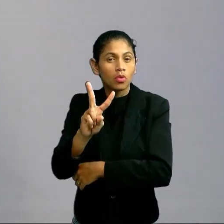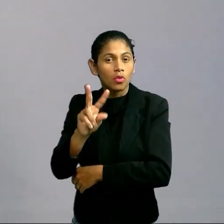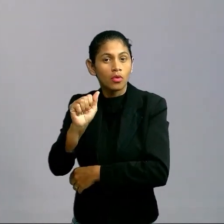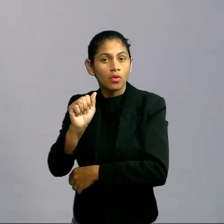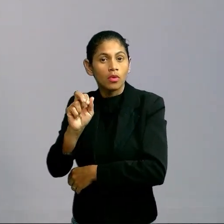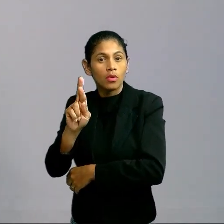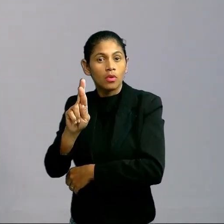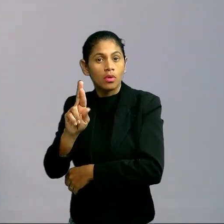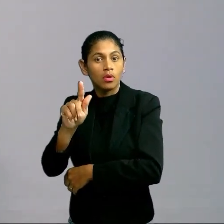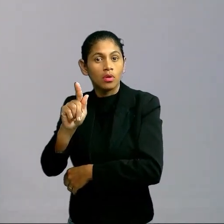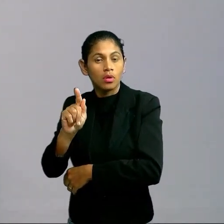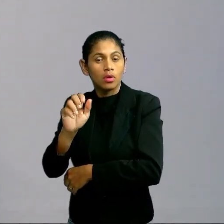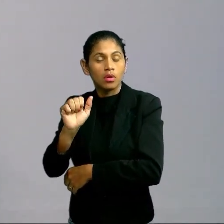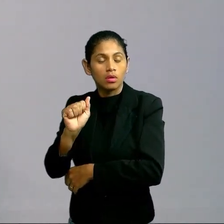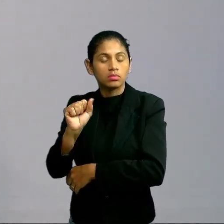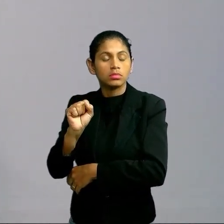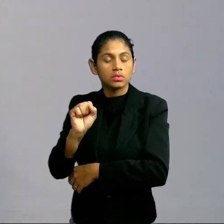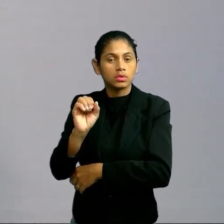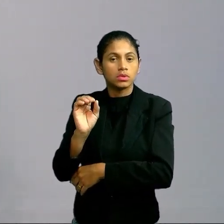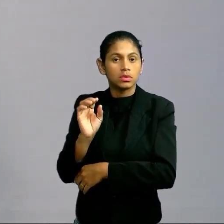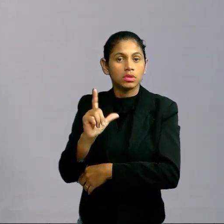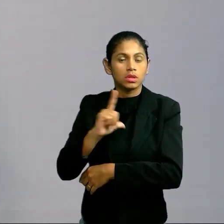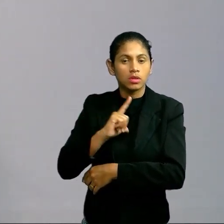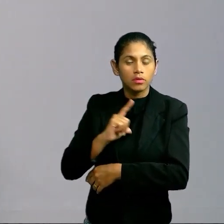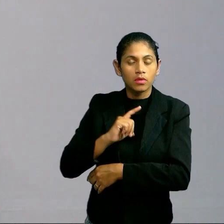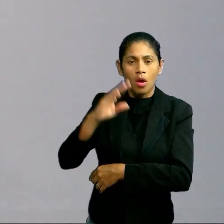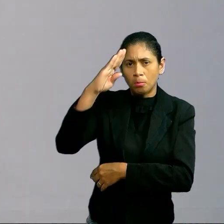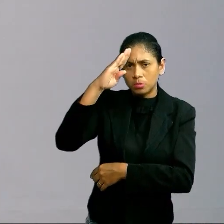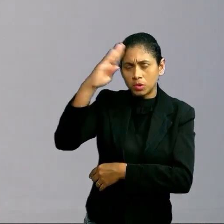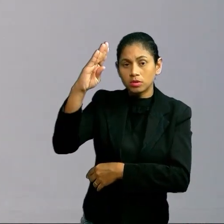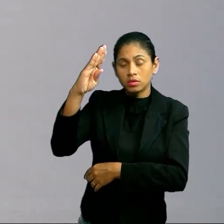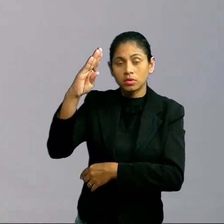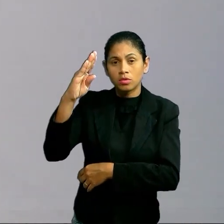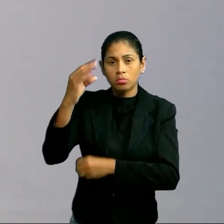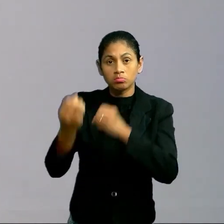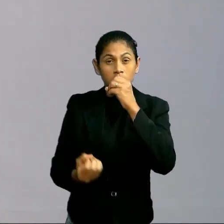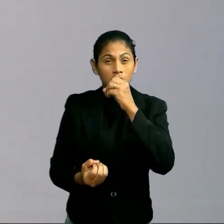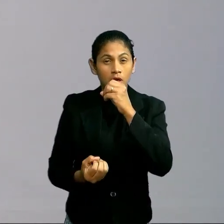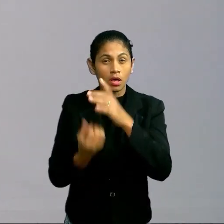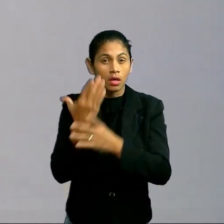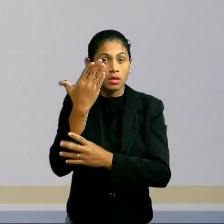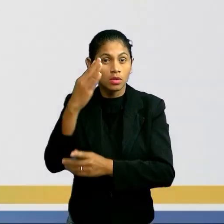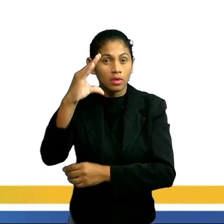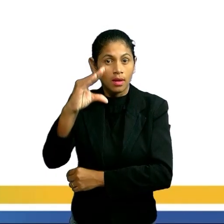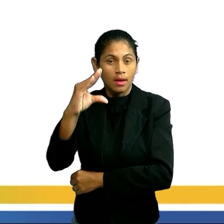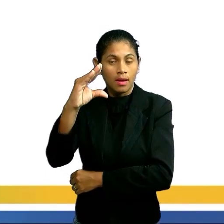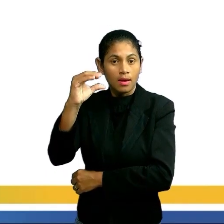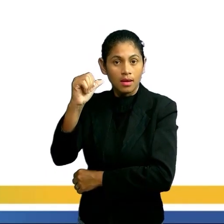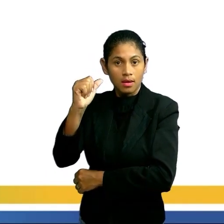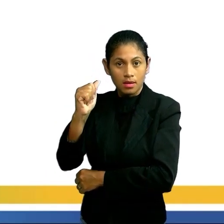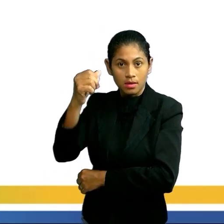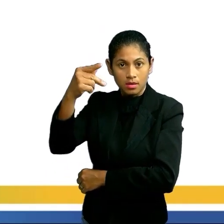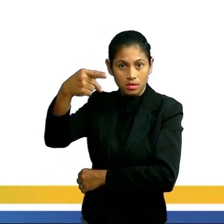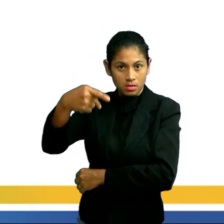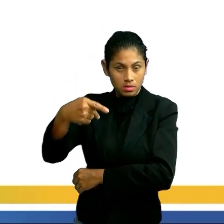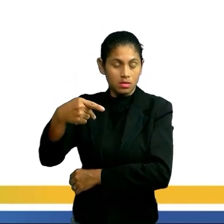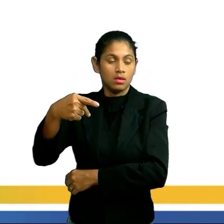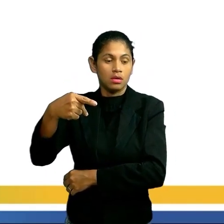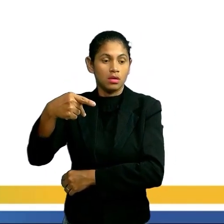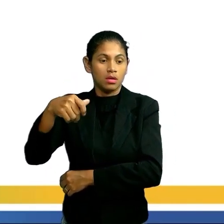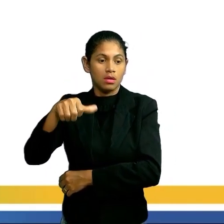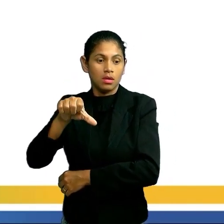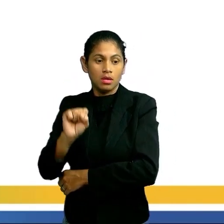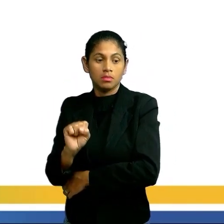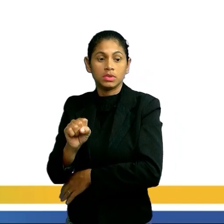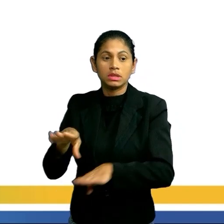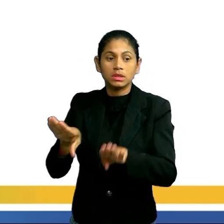muito preciosa desse período para nós, que é a criação da CAPES e da CNPq. Né? Ele tinha uma ideia visionária,